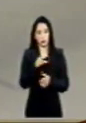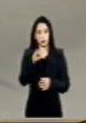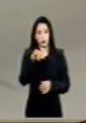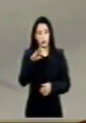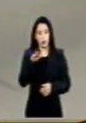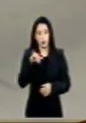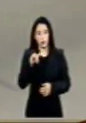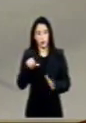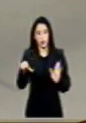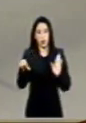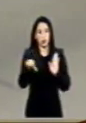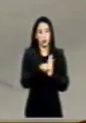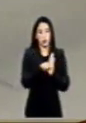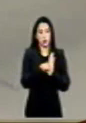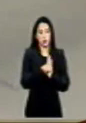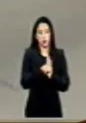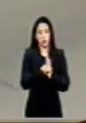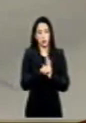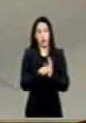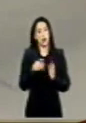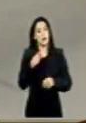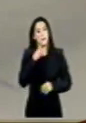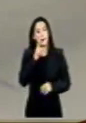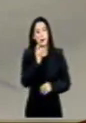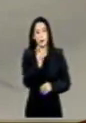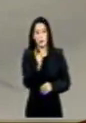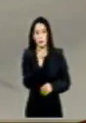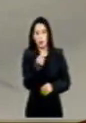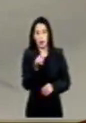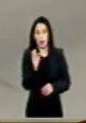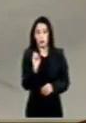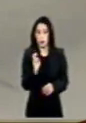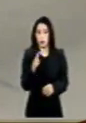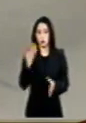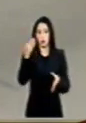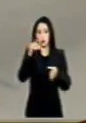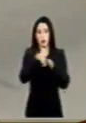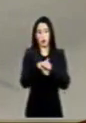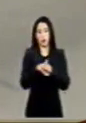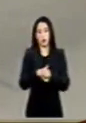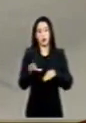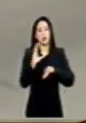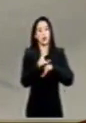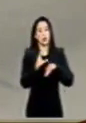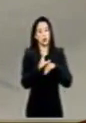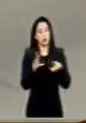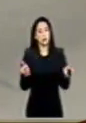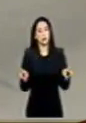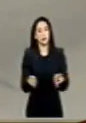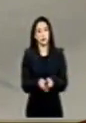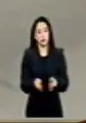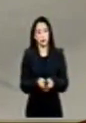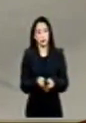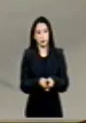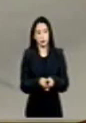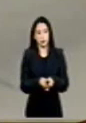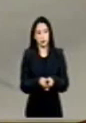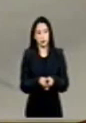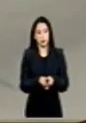suas palavras e por seus votos. A Constituição também elenca como prerrogativa do